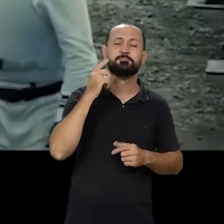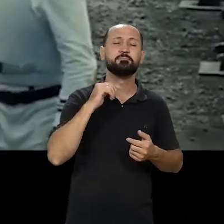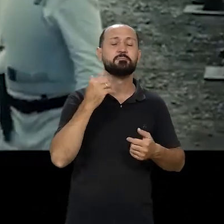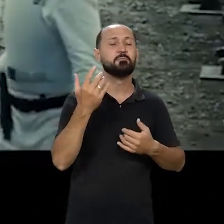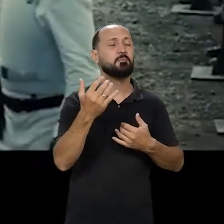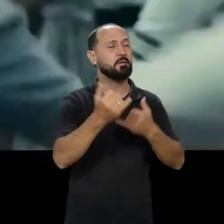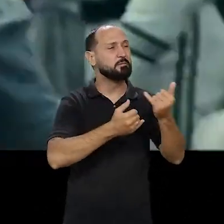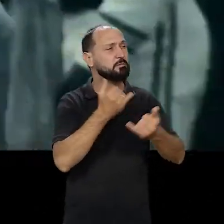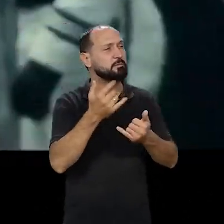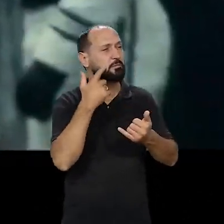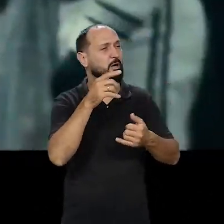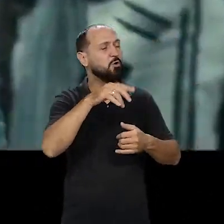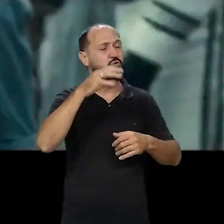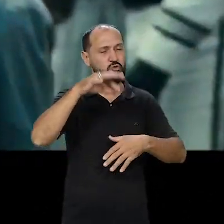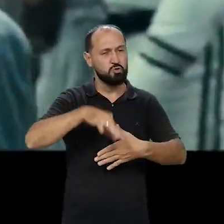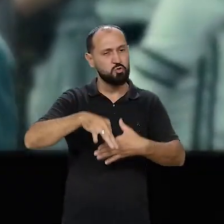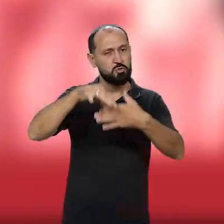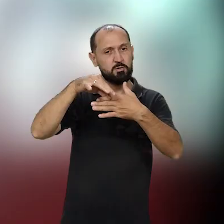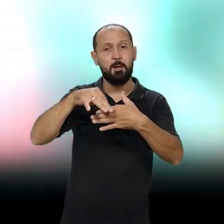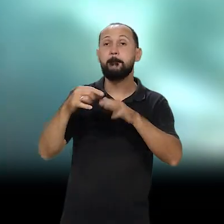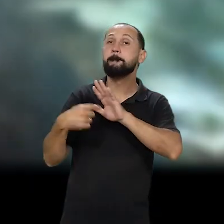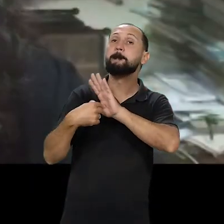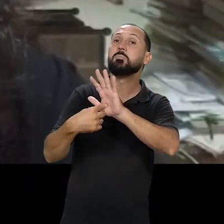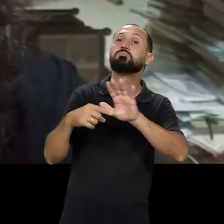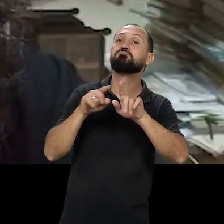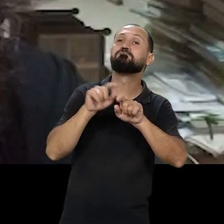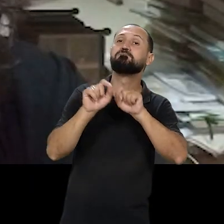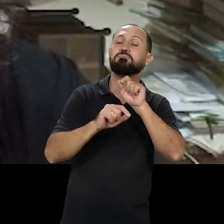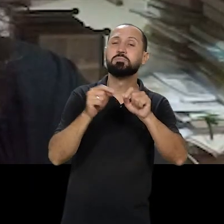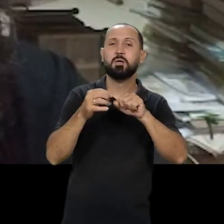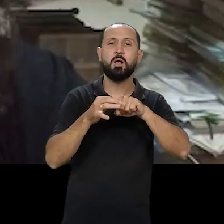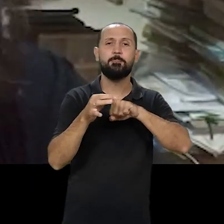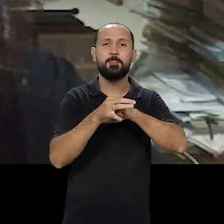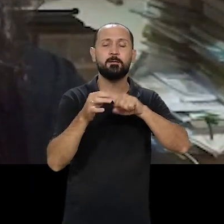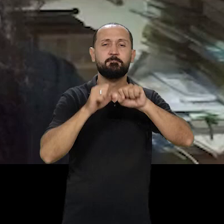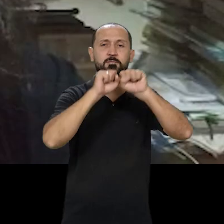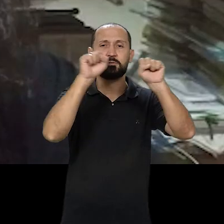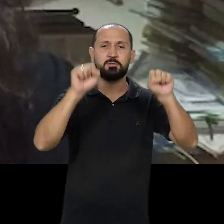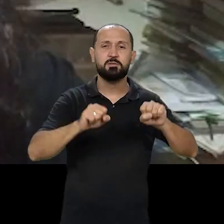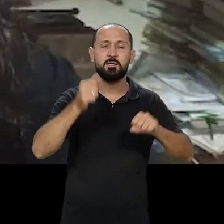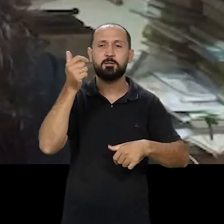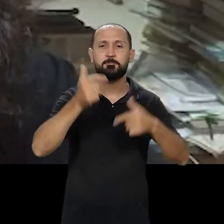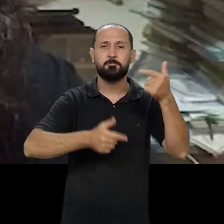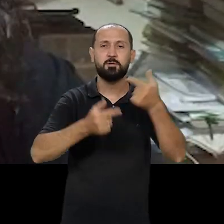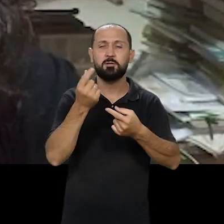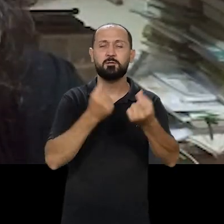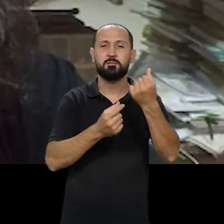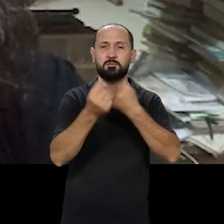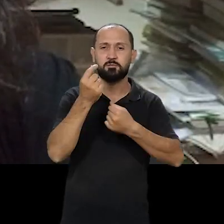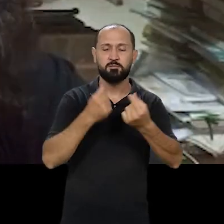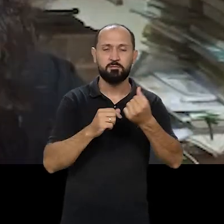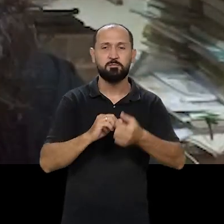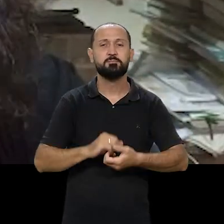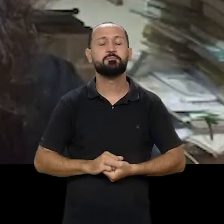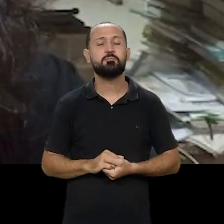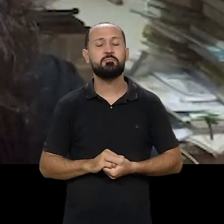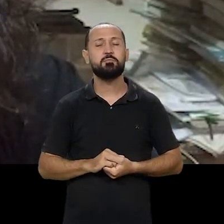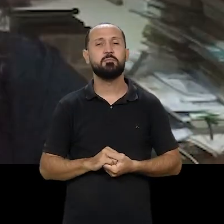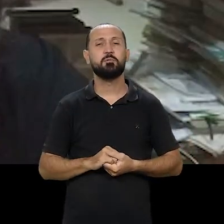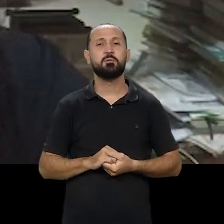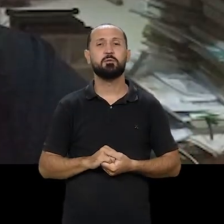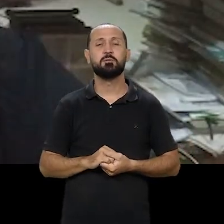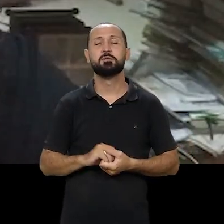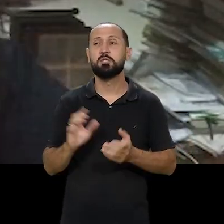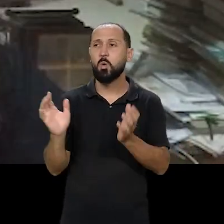de entretenimento aos ricos e propõe ali também críticas a esses sistemas político-econômicos